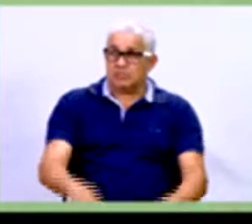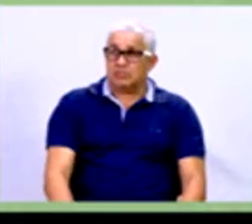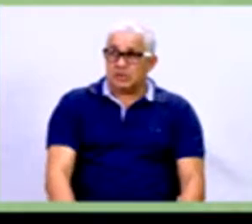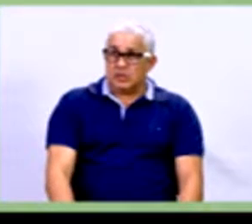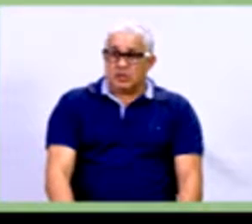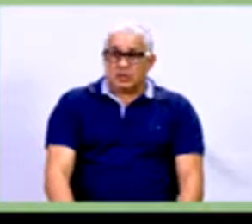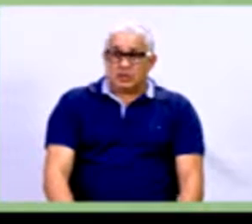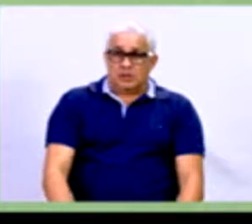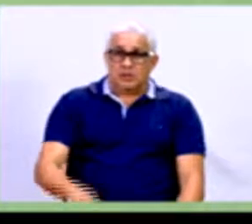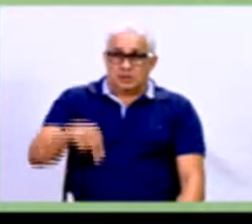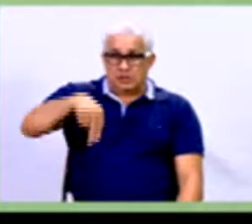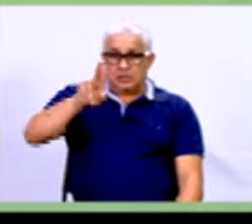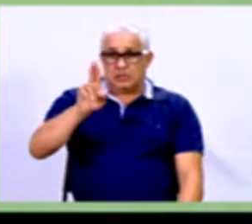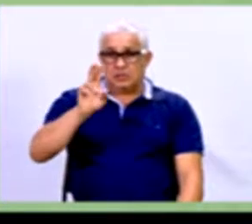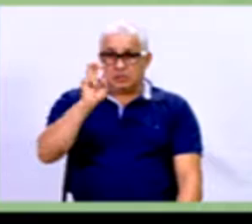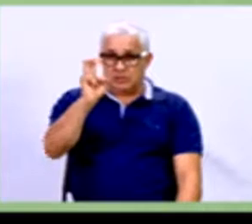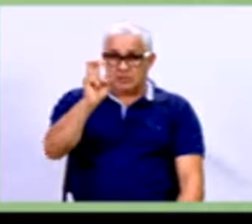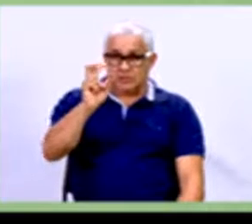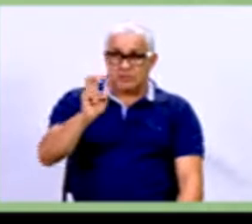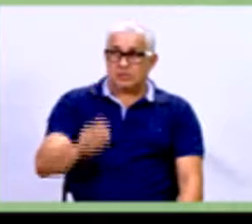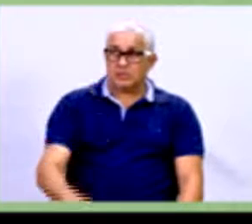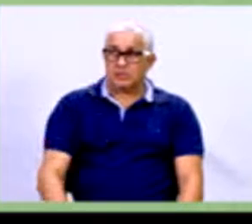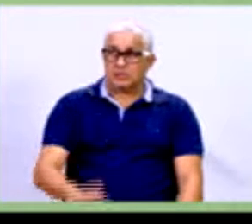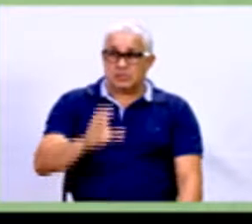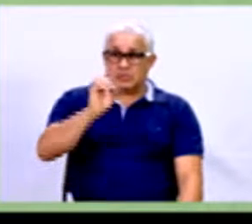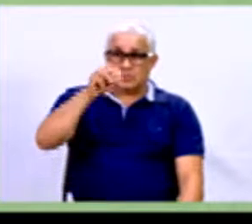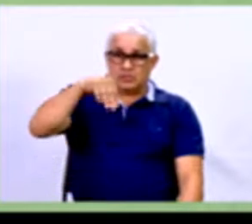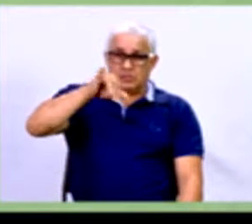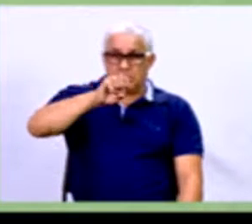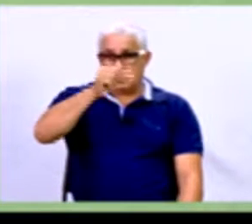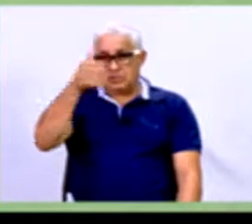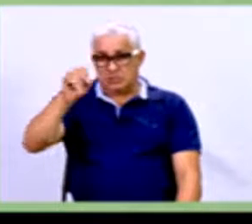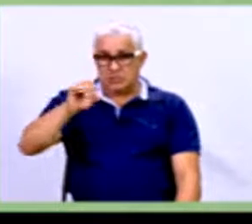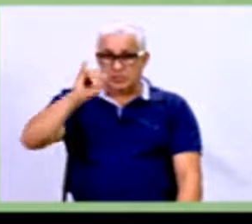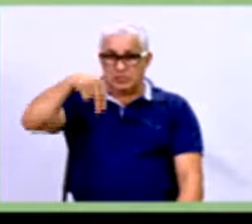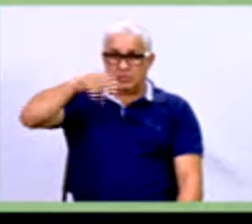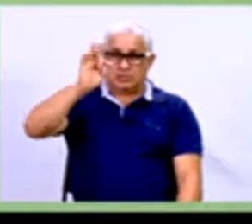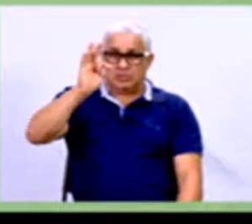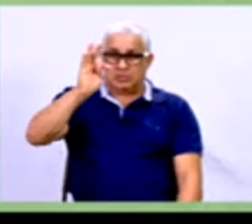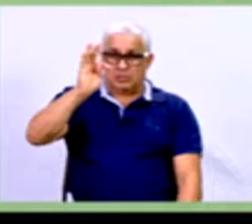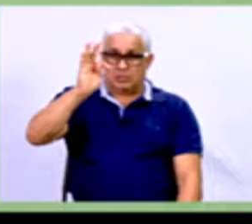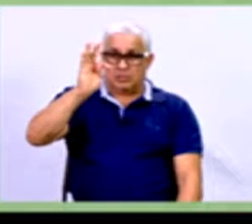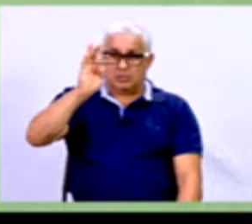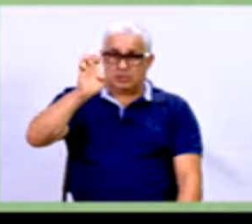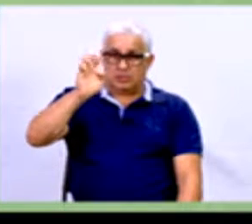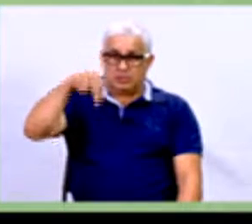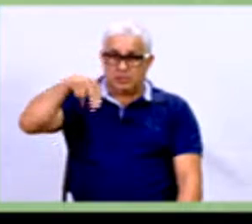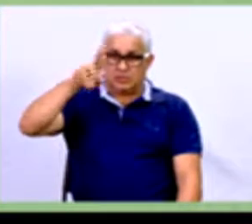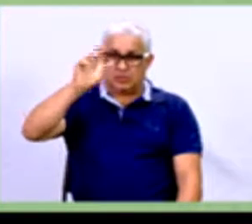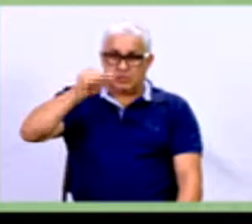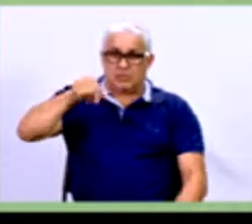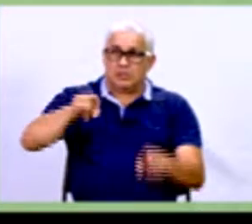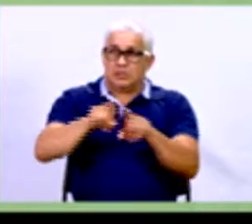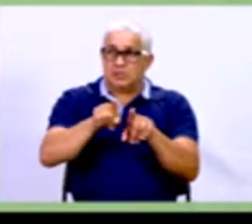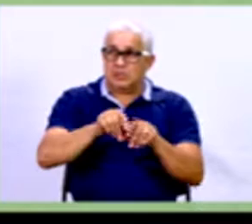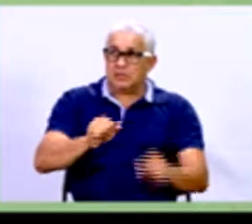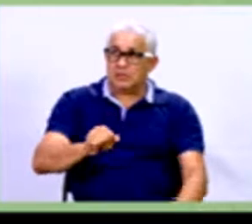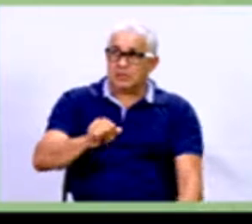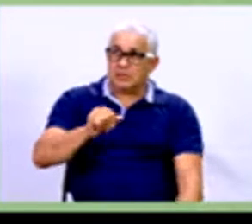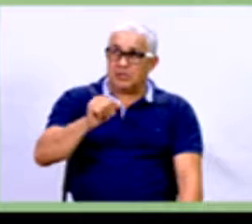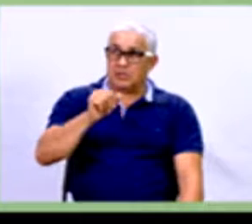Vamos então à NR5, Comissão Interna. Comissão, por quê? Porque trata de um grupo de pessoas